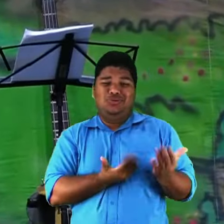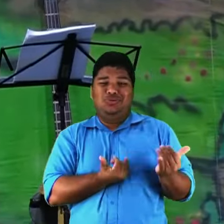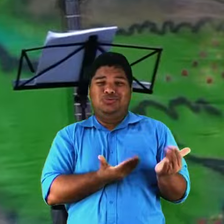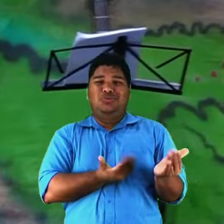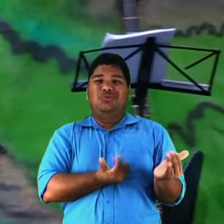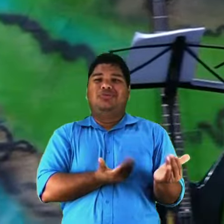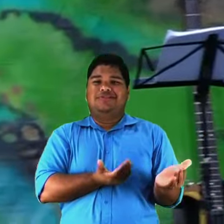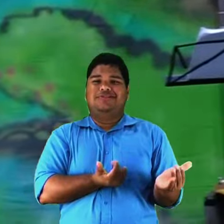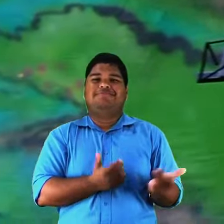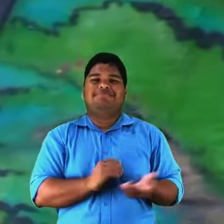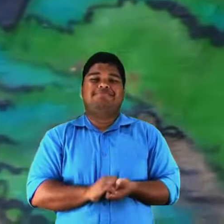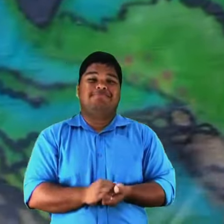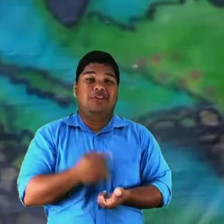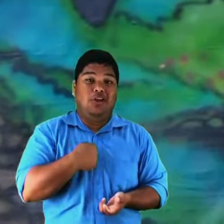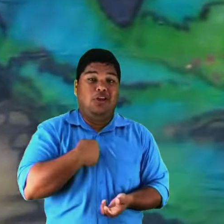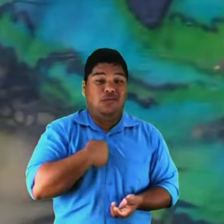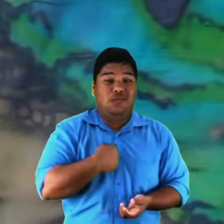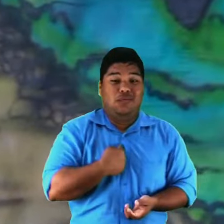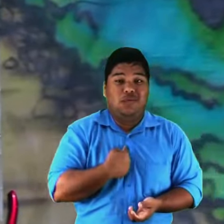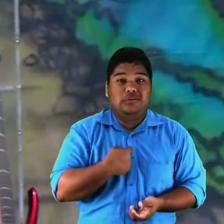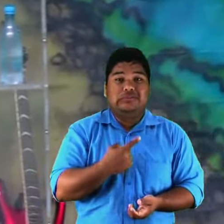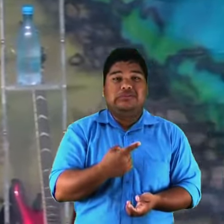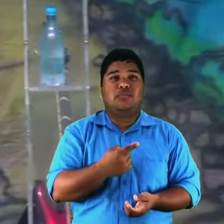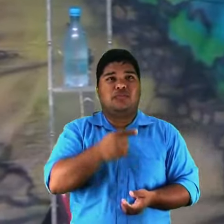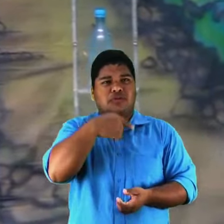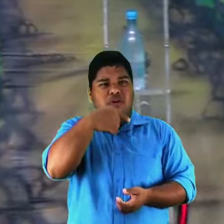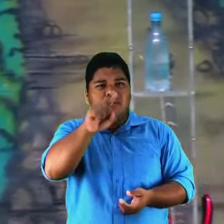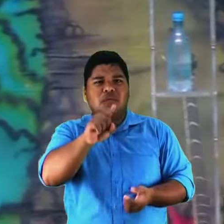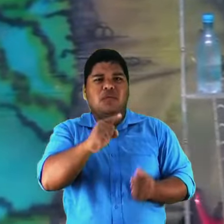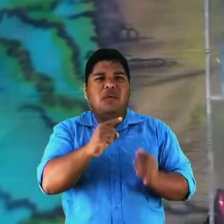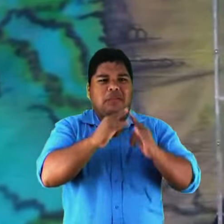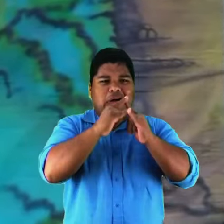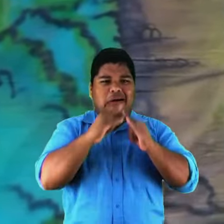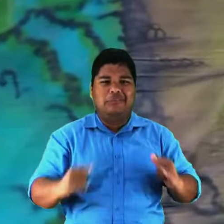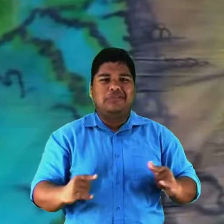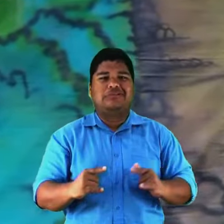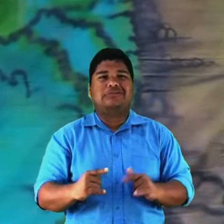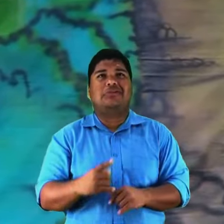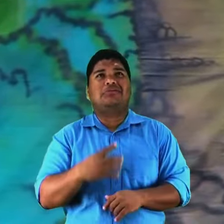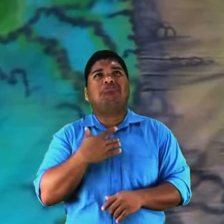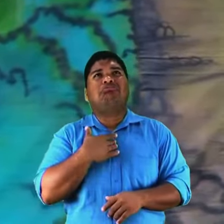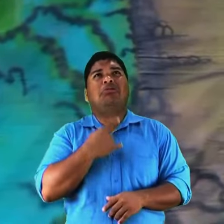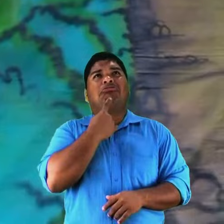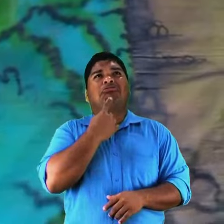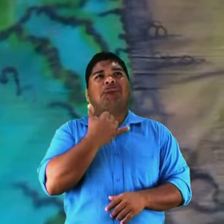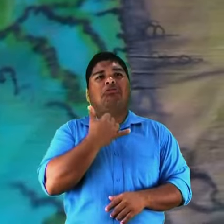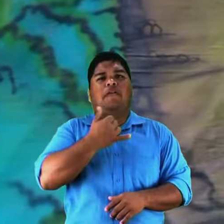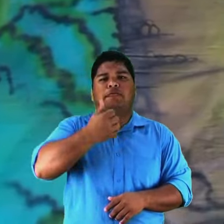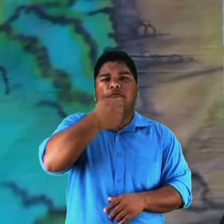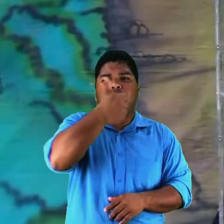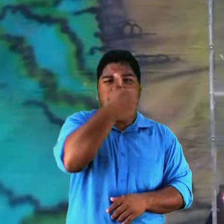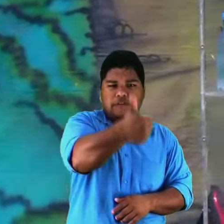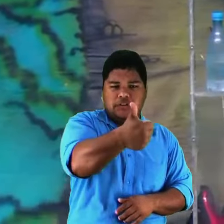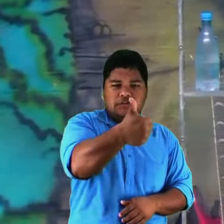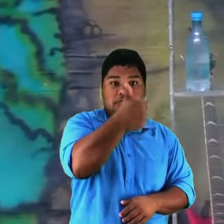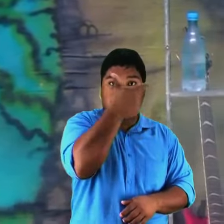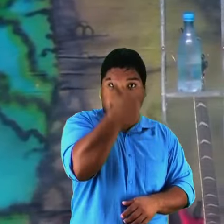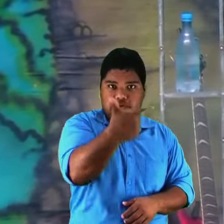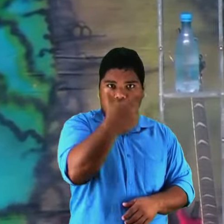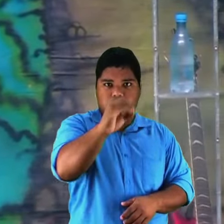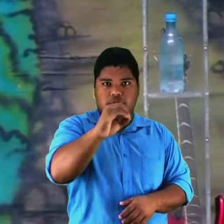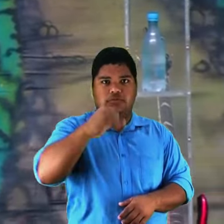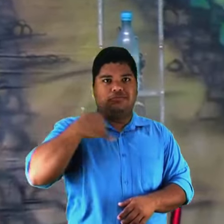Eu vou para acampamento em igreja desde os meus 20 anos de idade. E eu tinha um primo porque esse meu